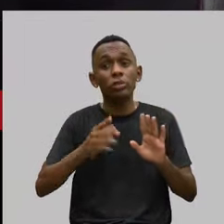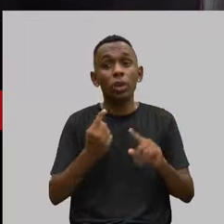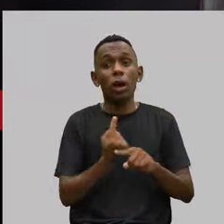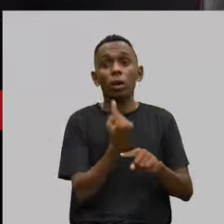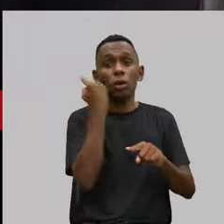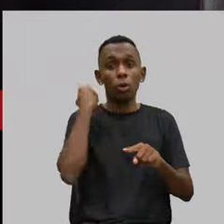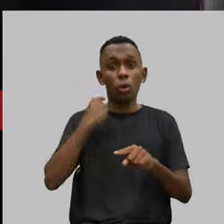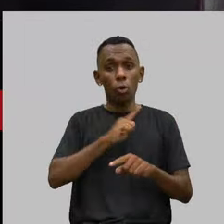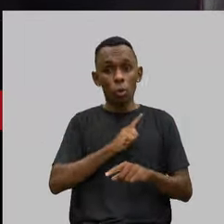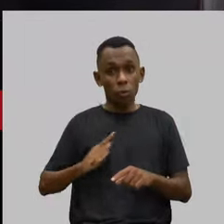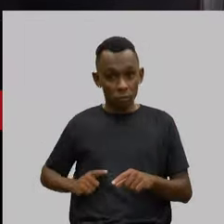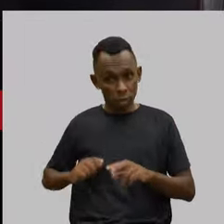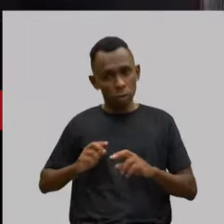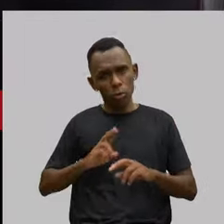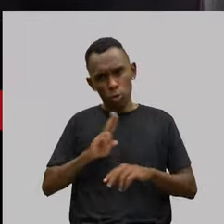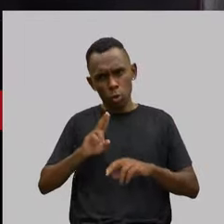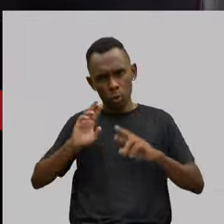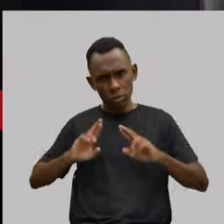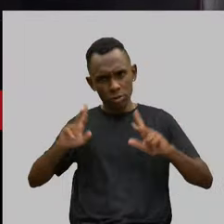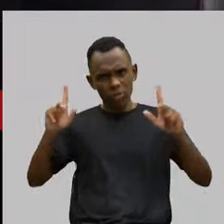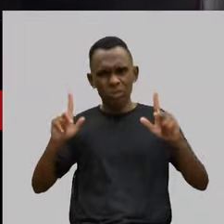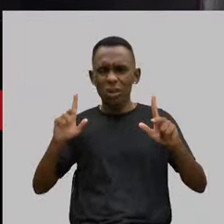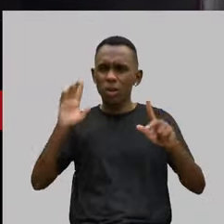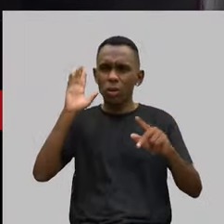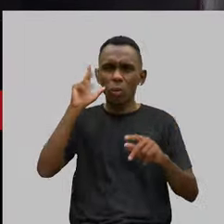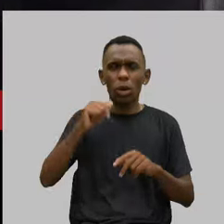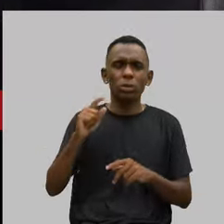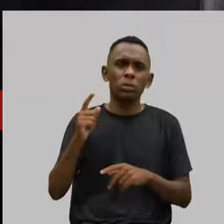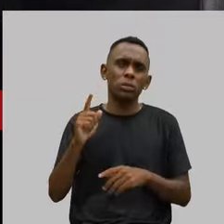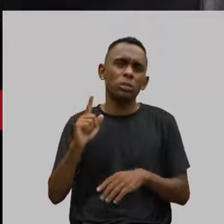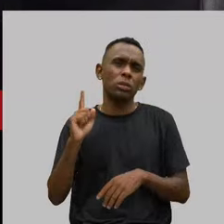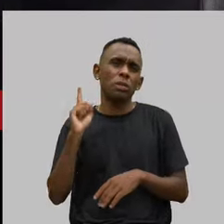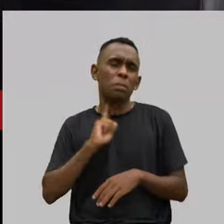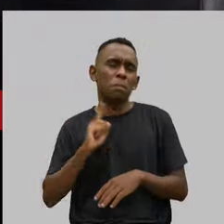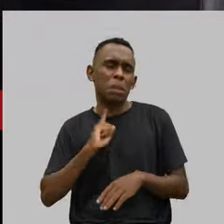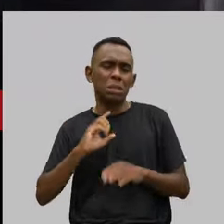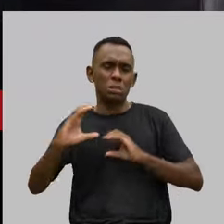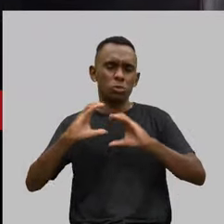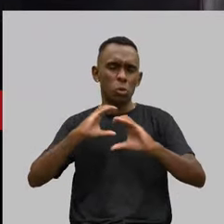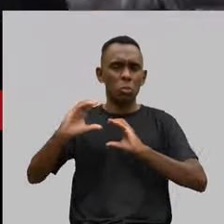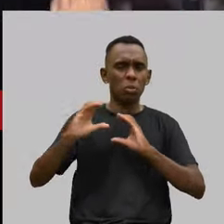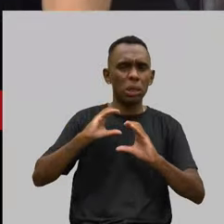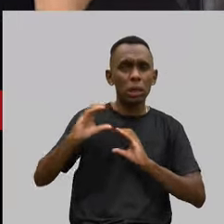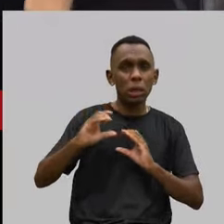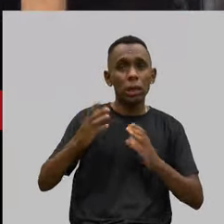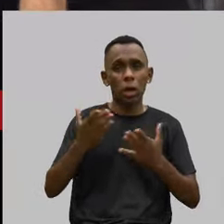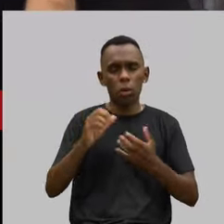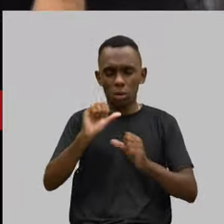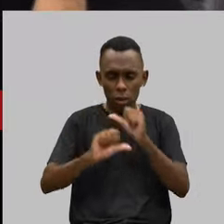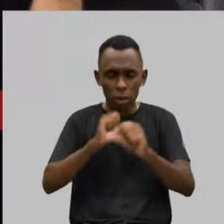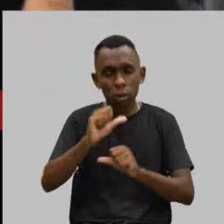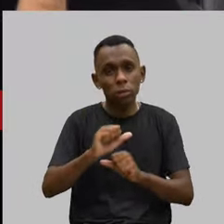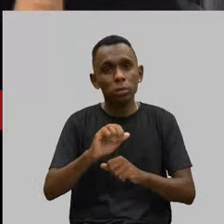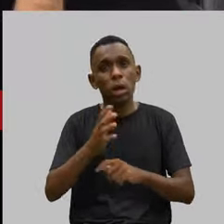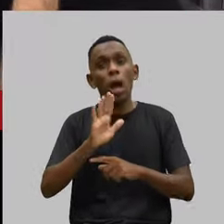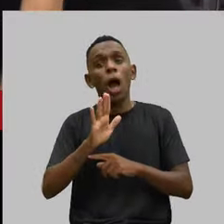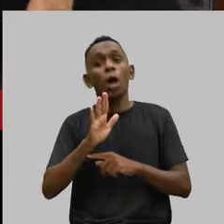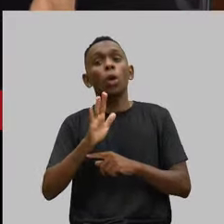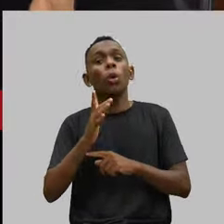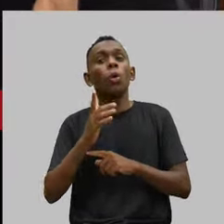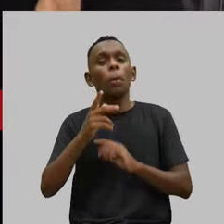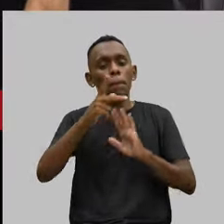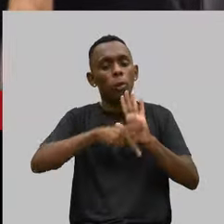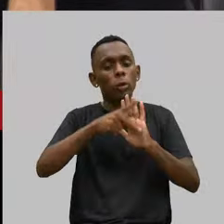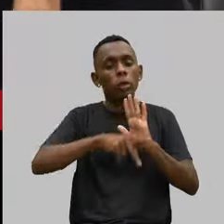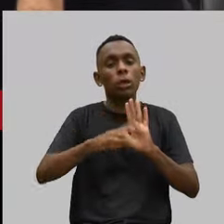governos com outro nome se não me engano era Minas comunica né e agora virou alom Minas mas